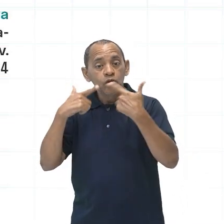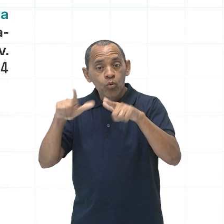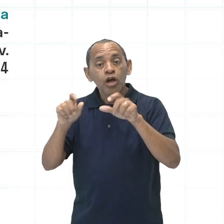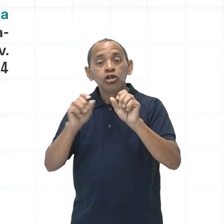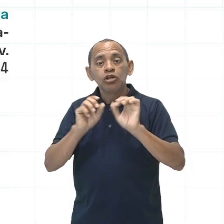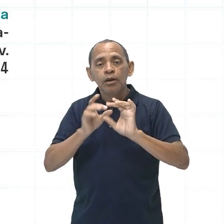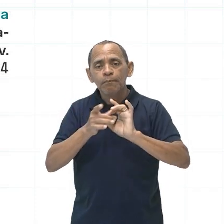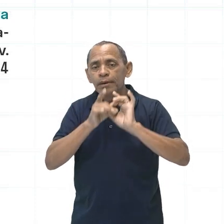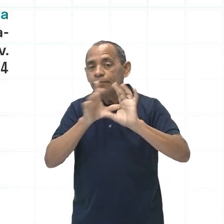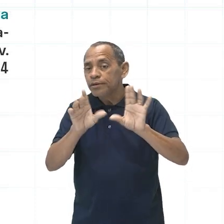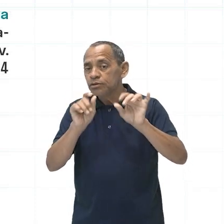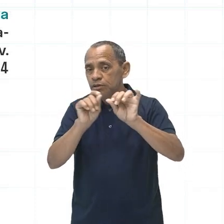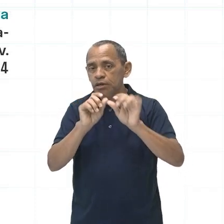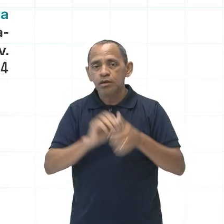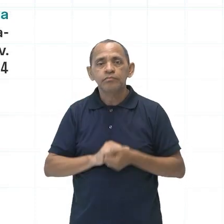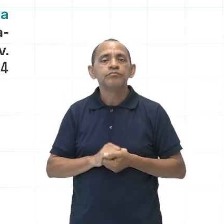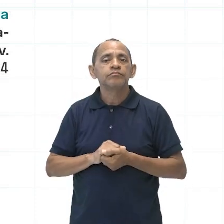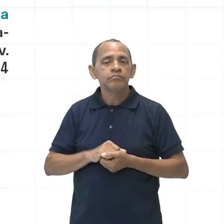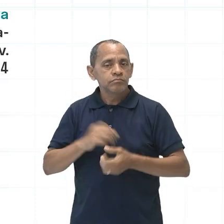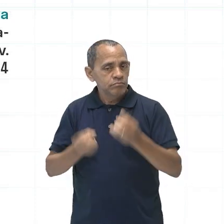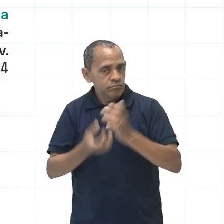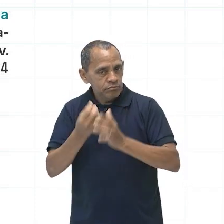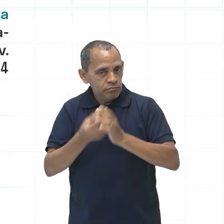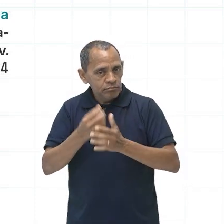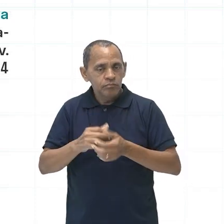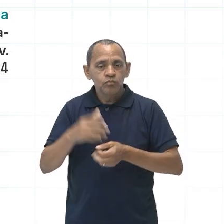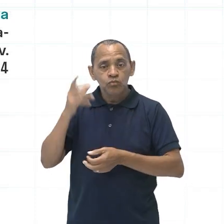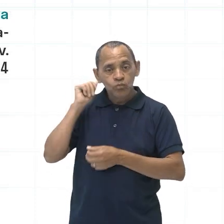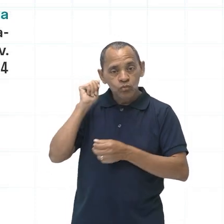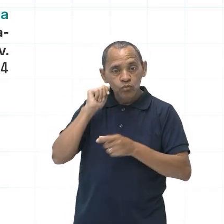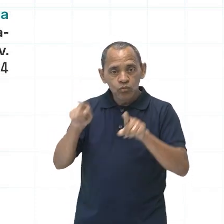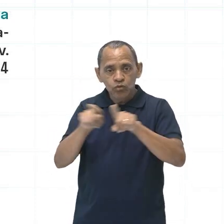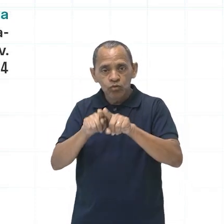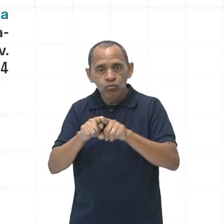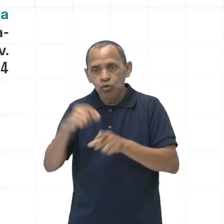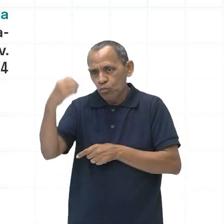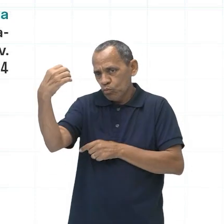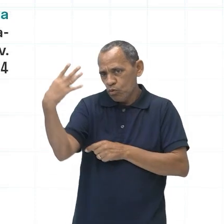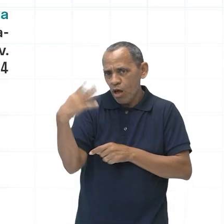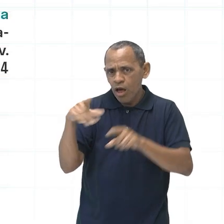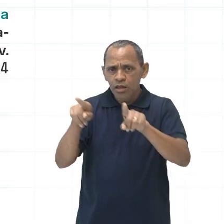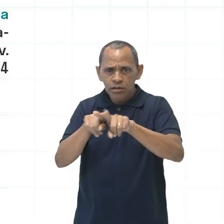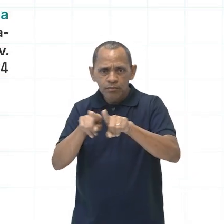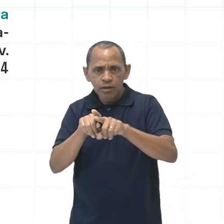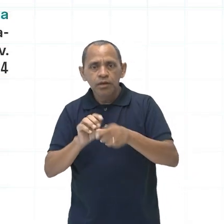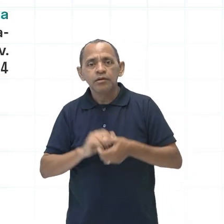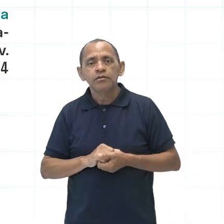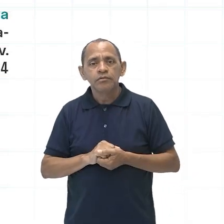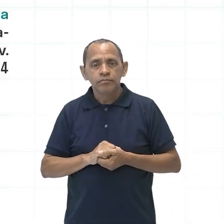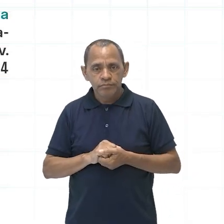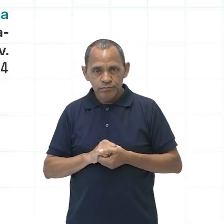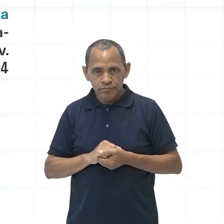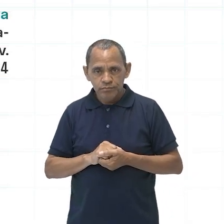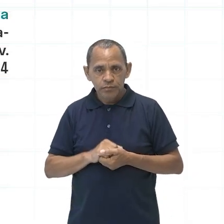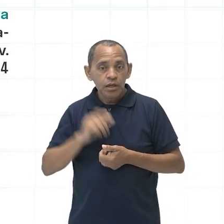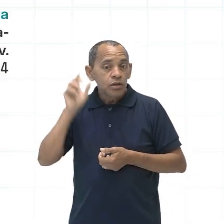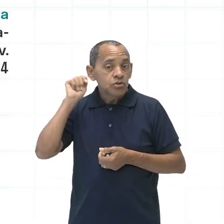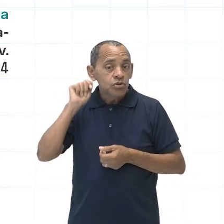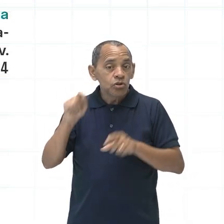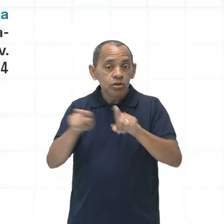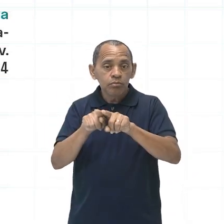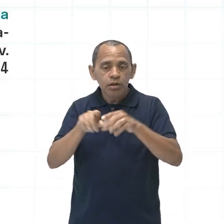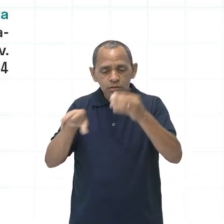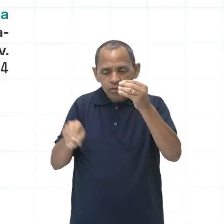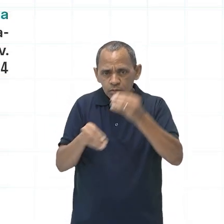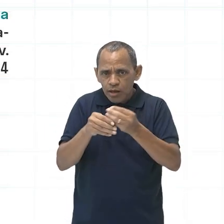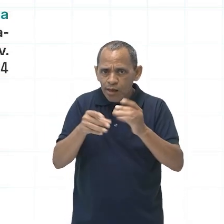produção, sons, ritmos, imagens, efeitos sonoros, performance, interajam para cumprir a